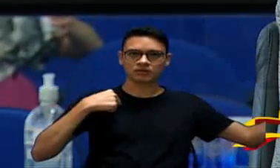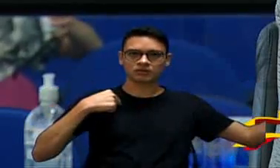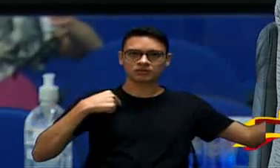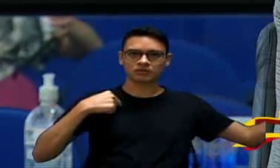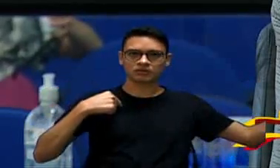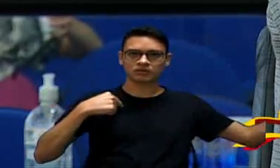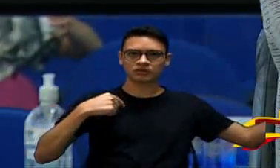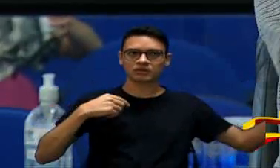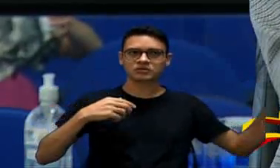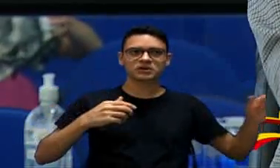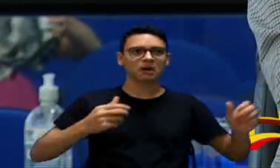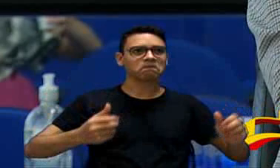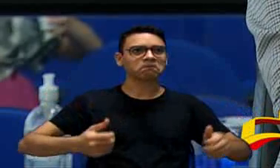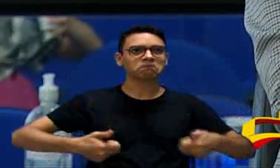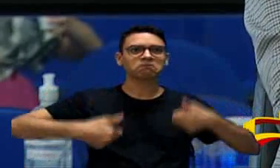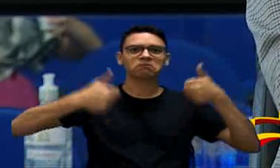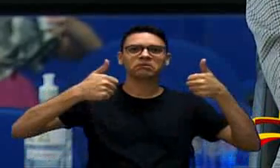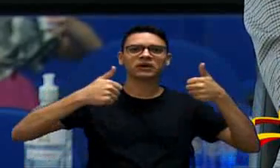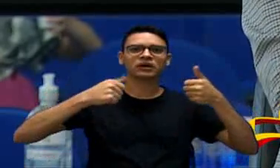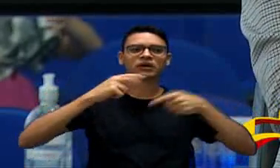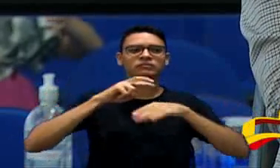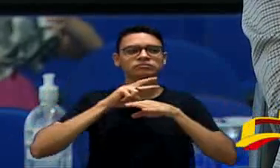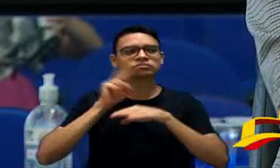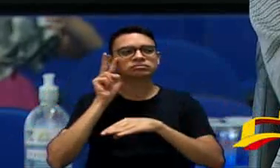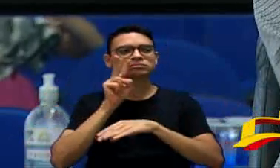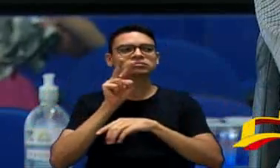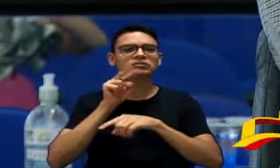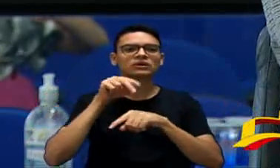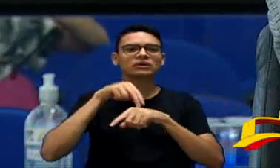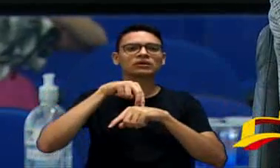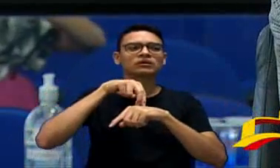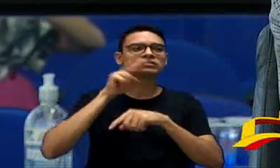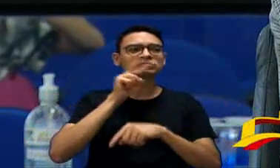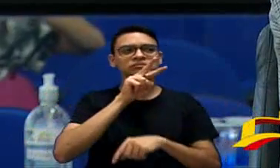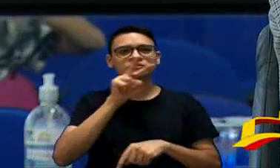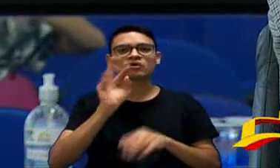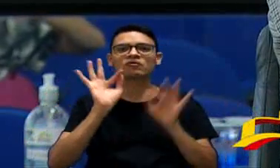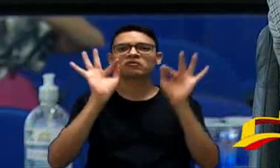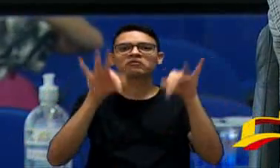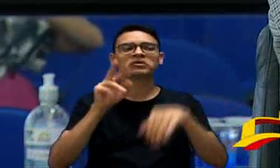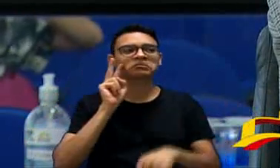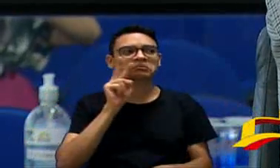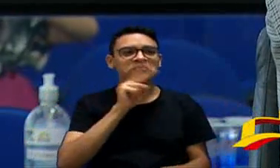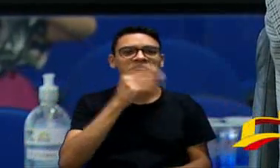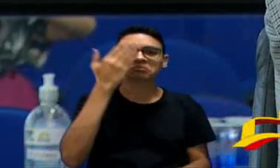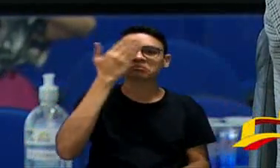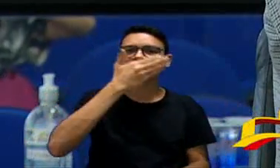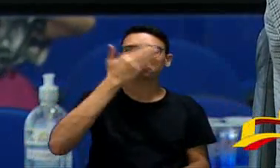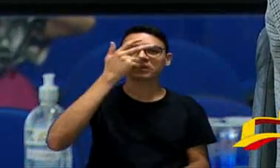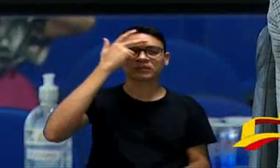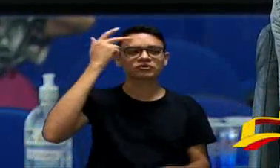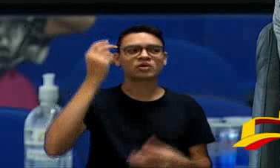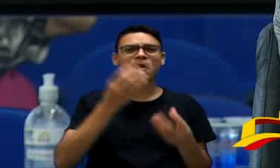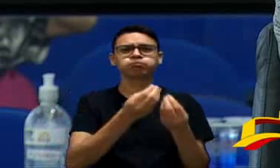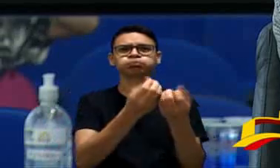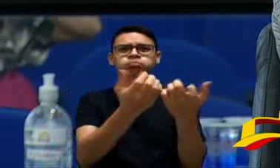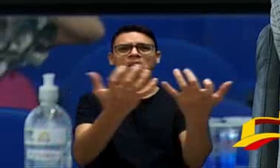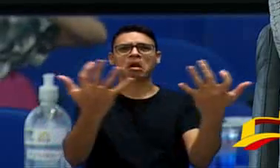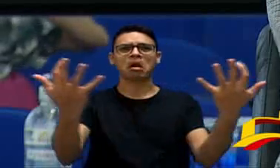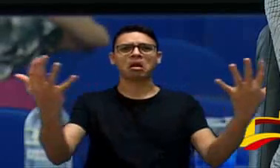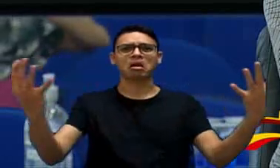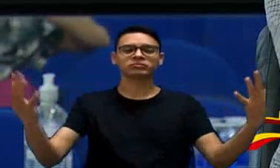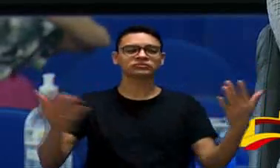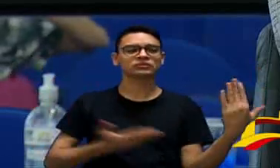Muito melhor do que esperado do palco, eu não via do palco o fim das pessoas, de tanta gente que foi,